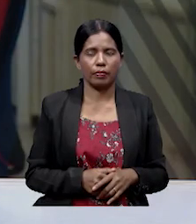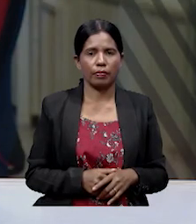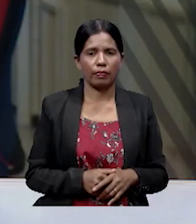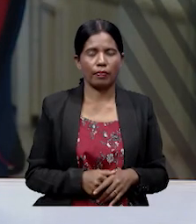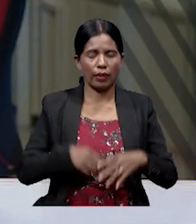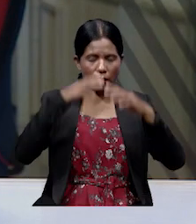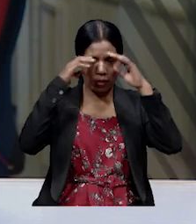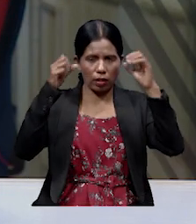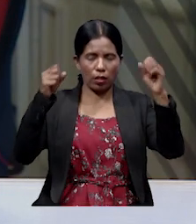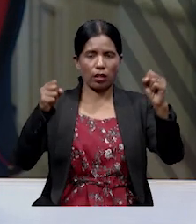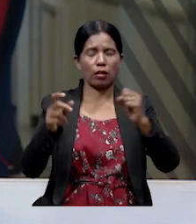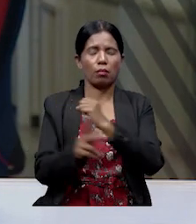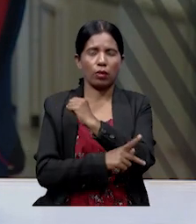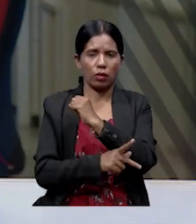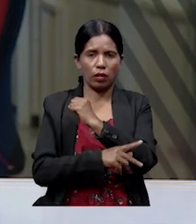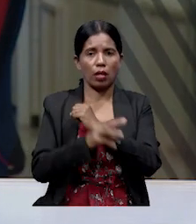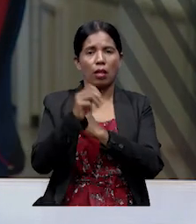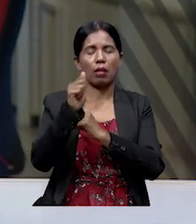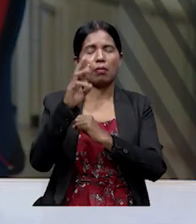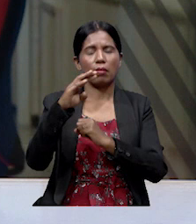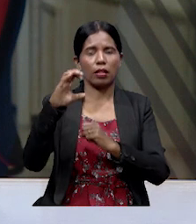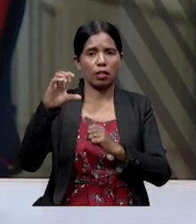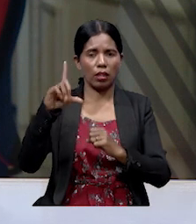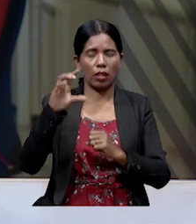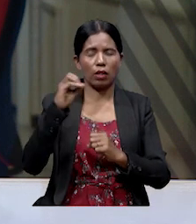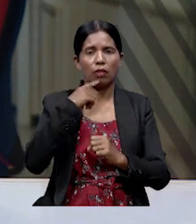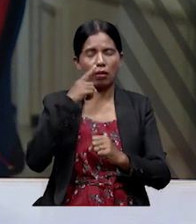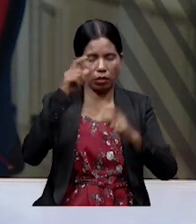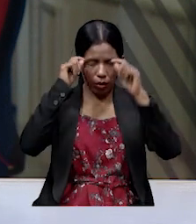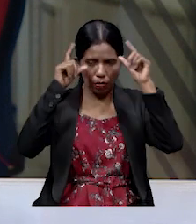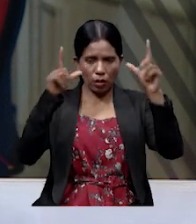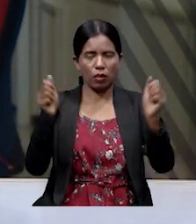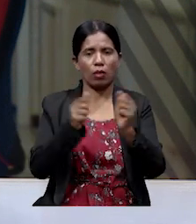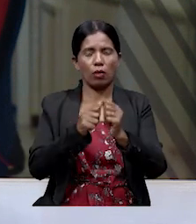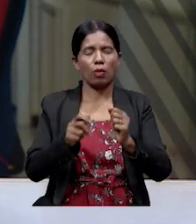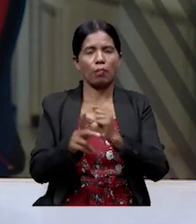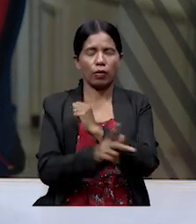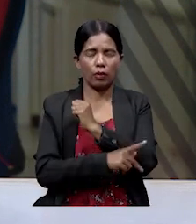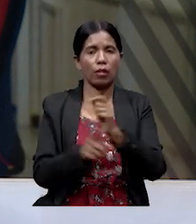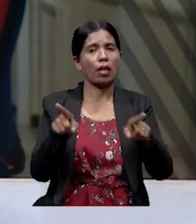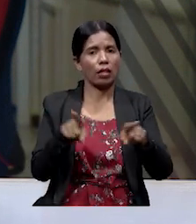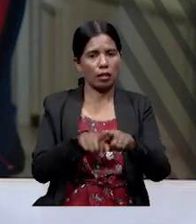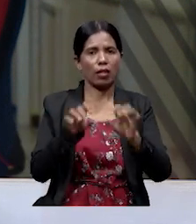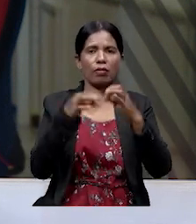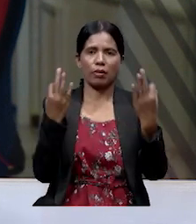Presidente da República de Portugal, Marcelo Rebelo de Sousa, considera Timor-Leste e Portugal nessa família e da.